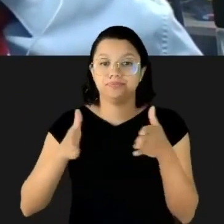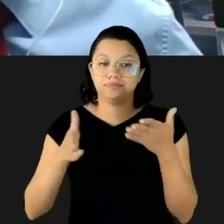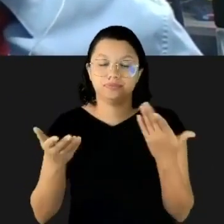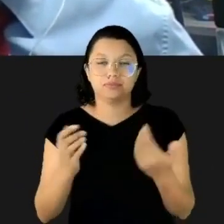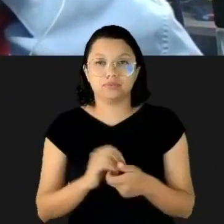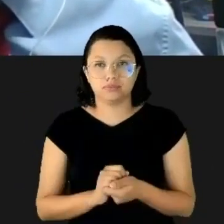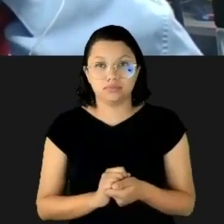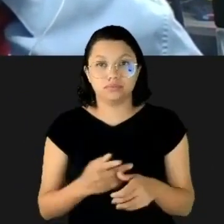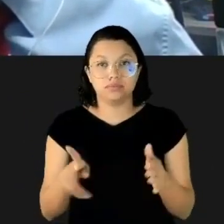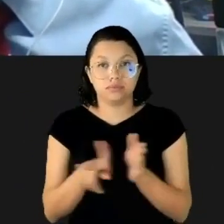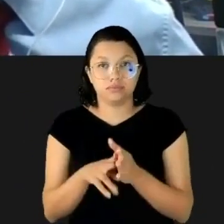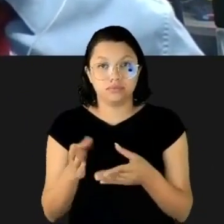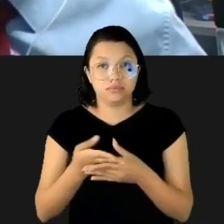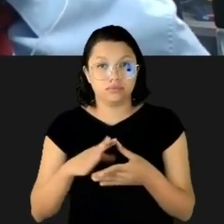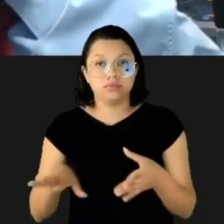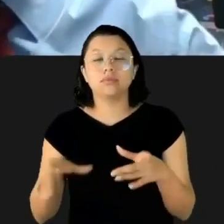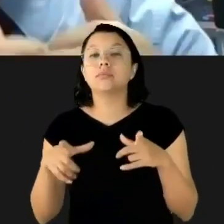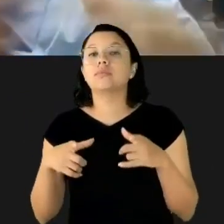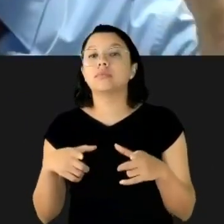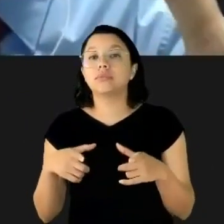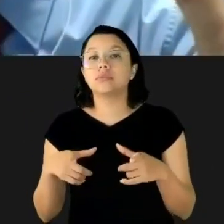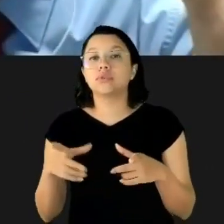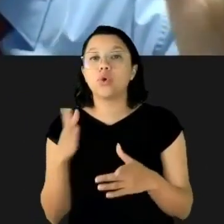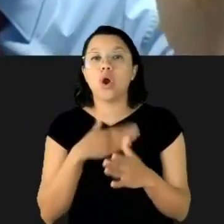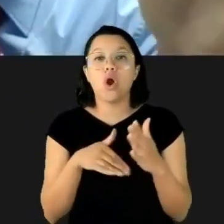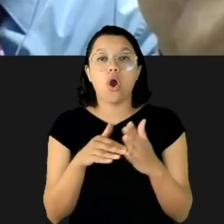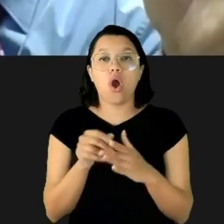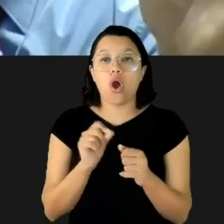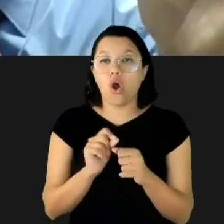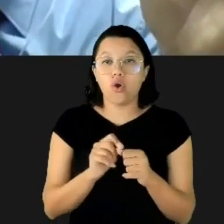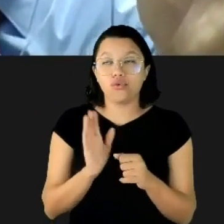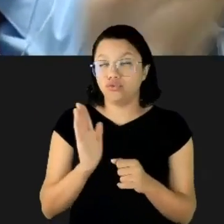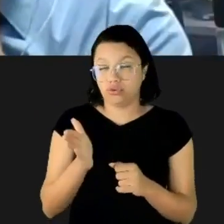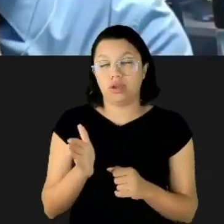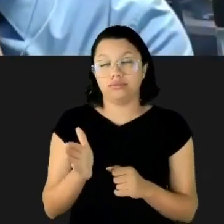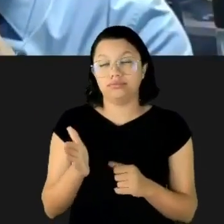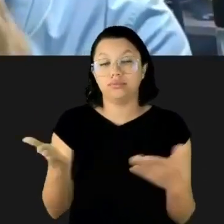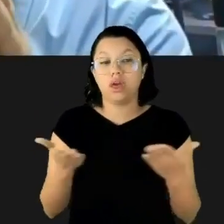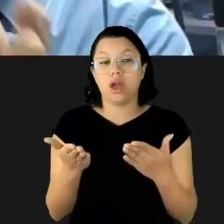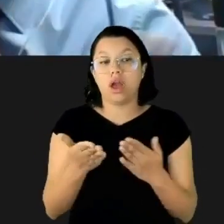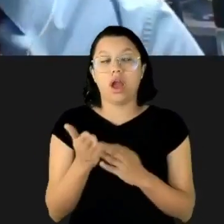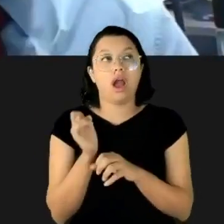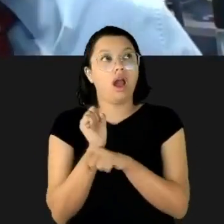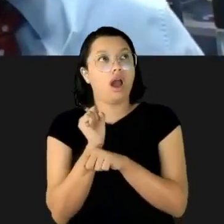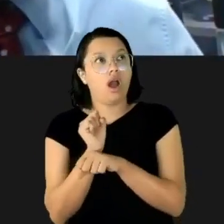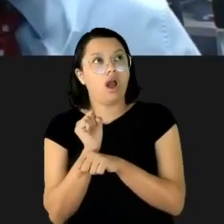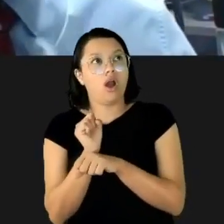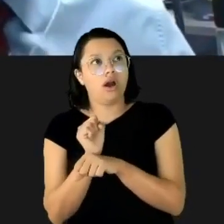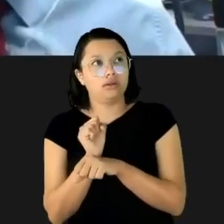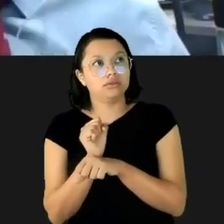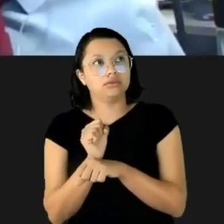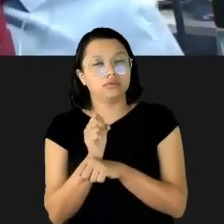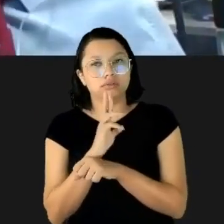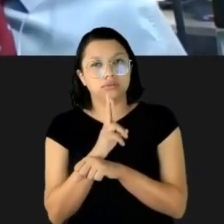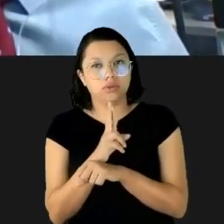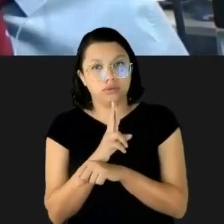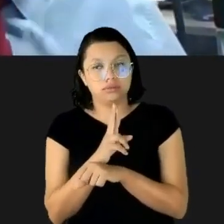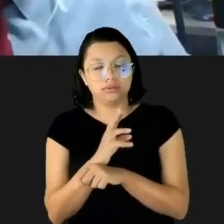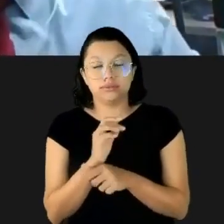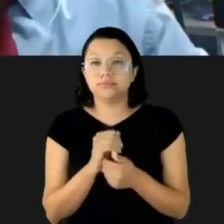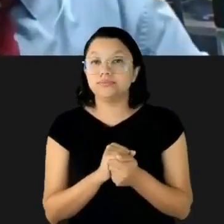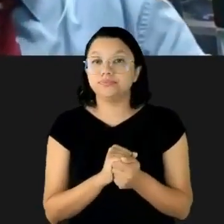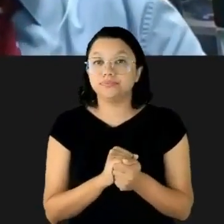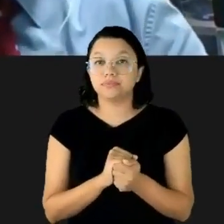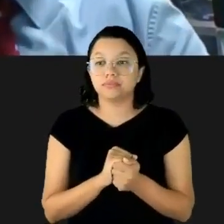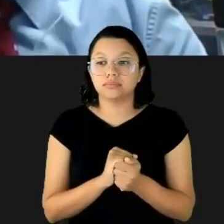situação do processo aonde tudo que tinha que ser feito já foi feito e está aguardando a manifestação da parte então